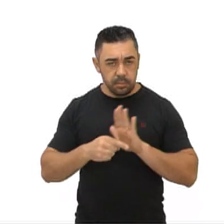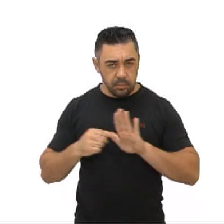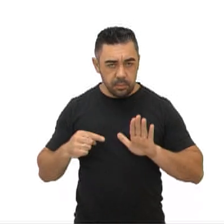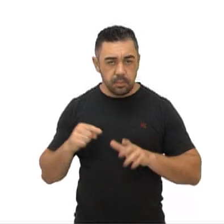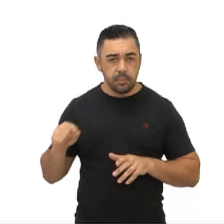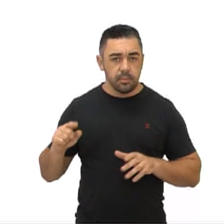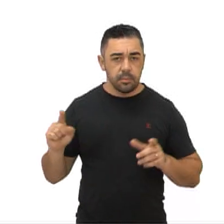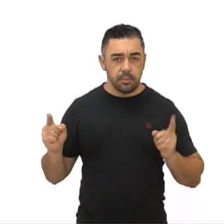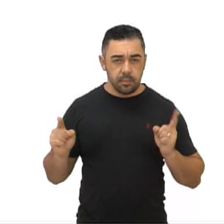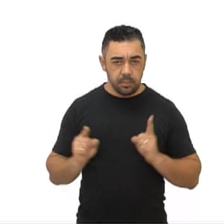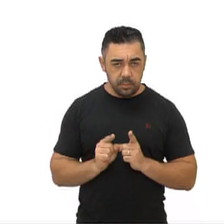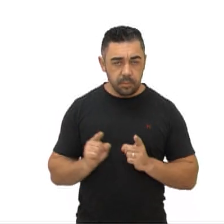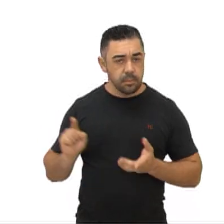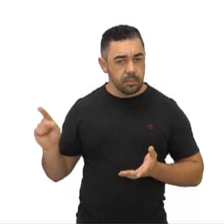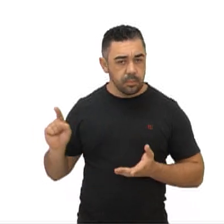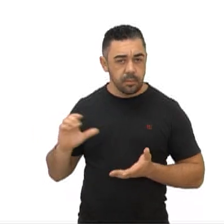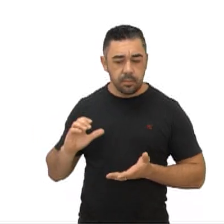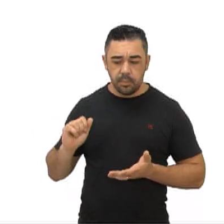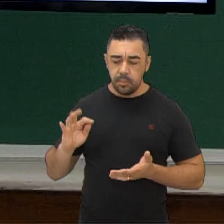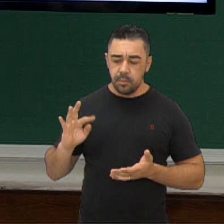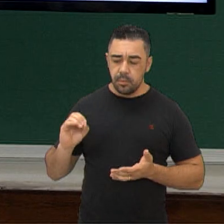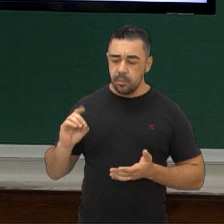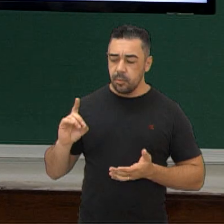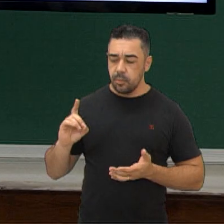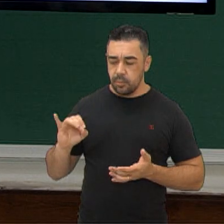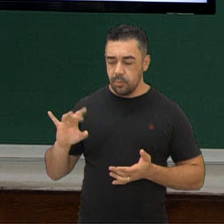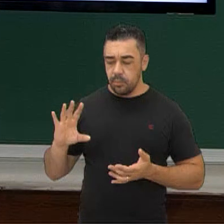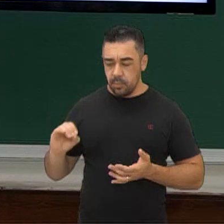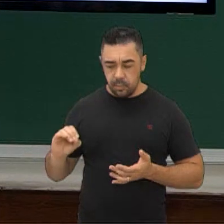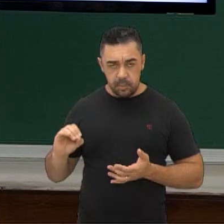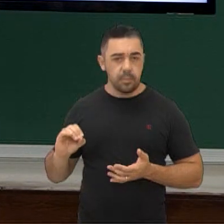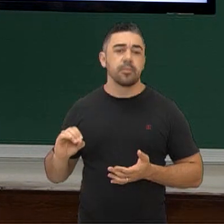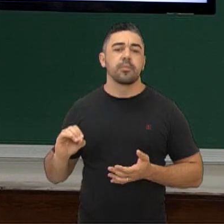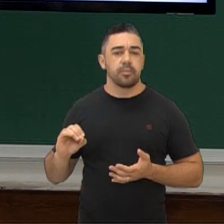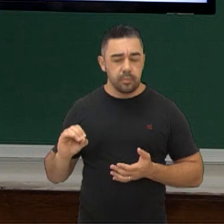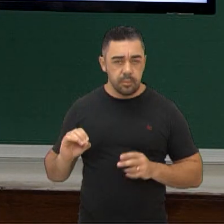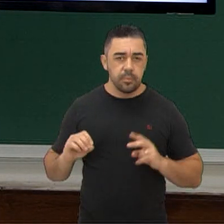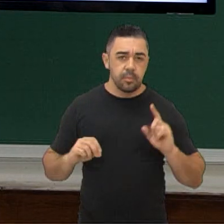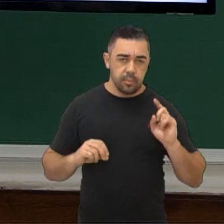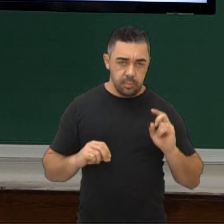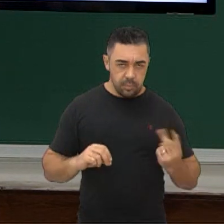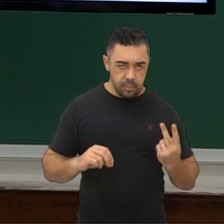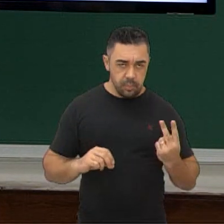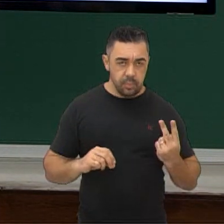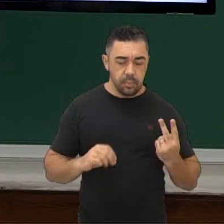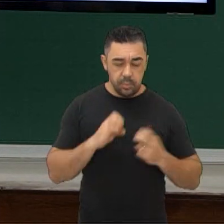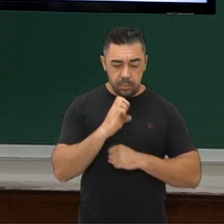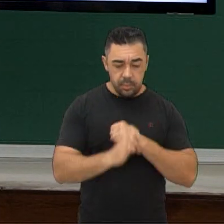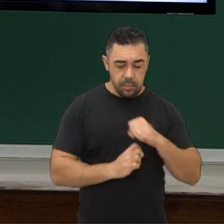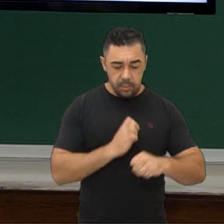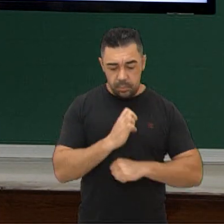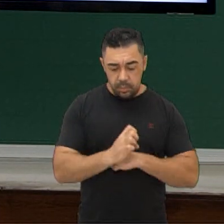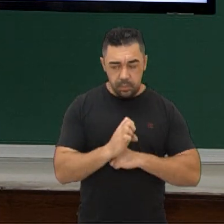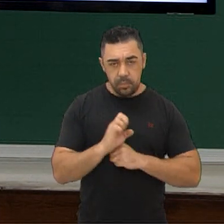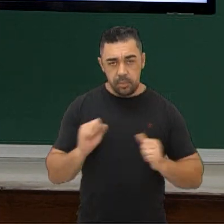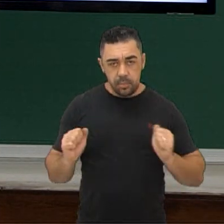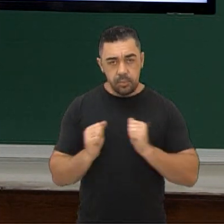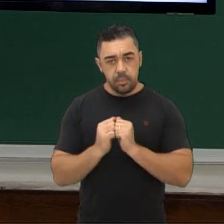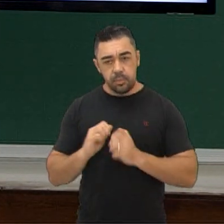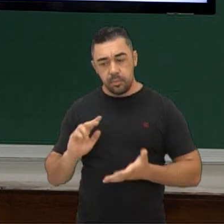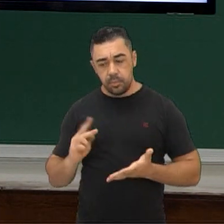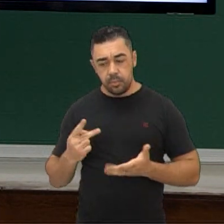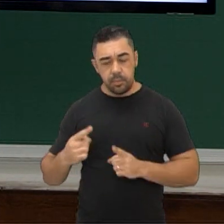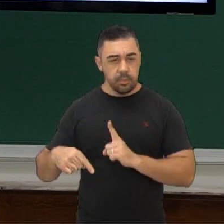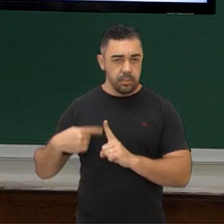negativo, redução catódica, vai estar lá o 2 elétrons, que vai se juntar com o H+ para formar